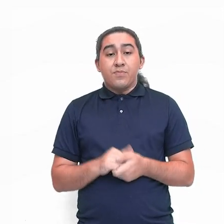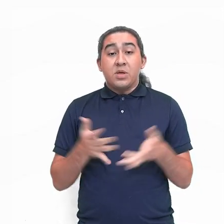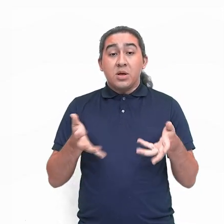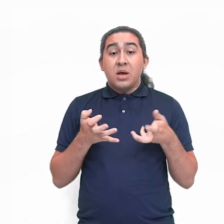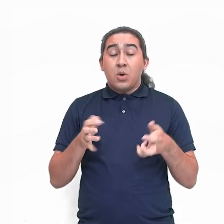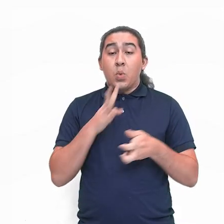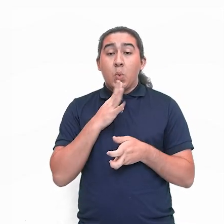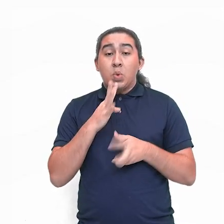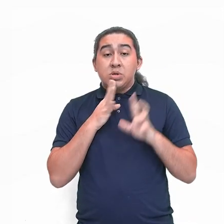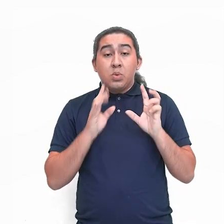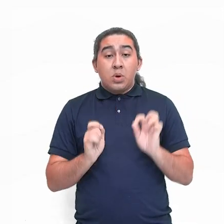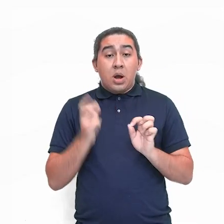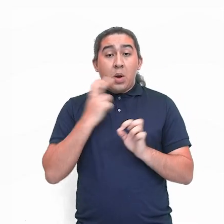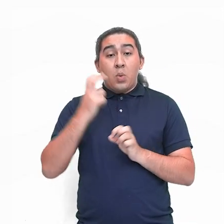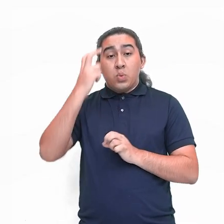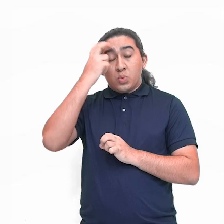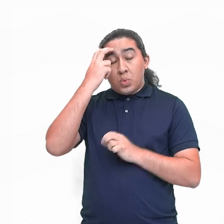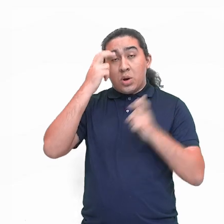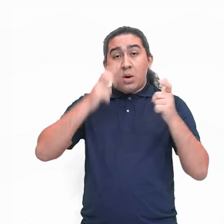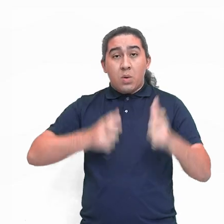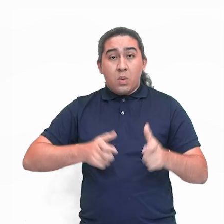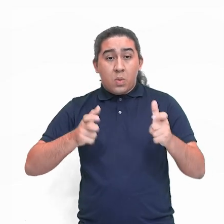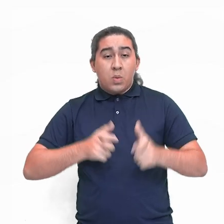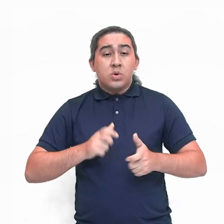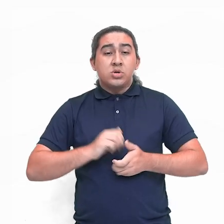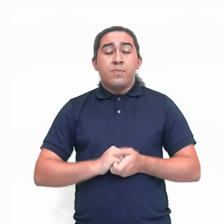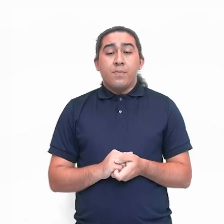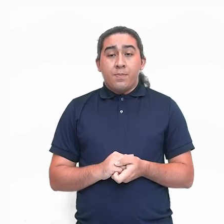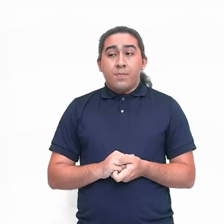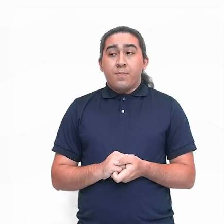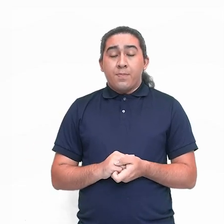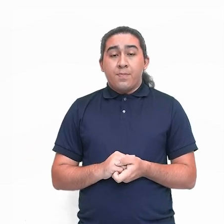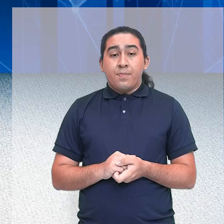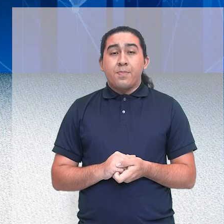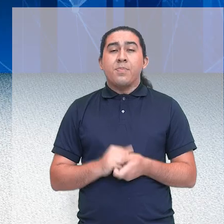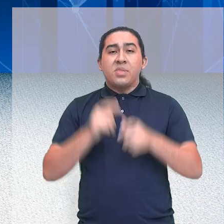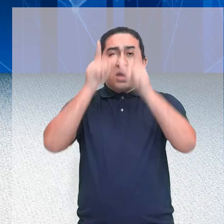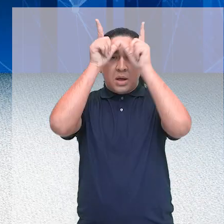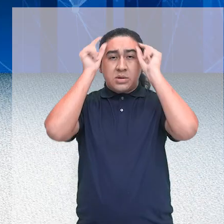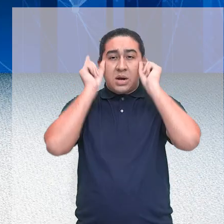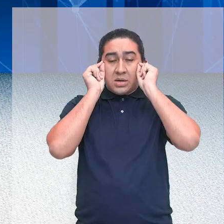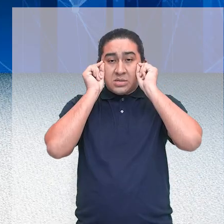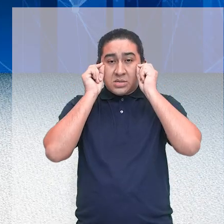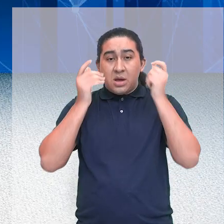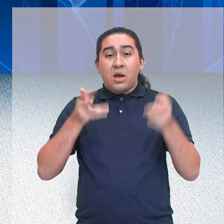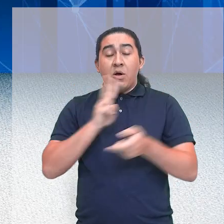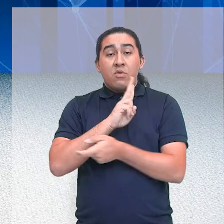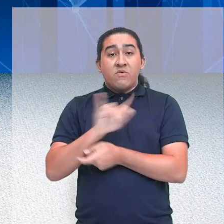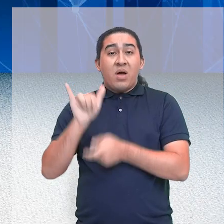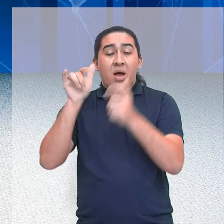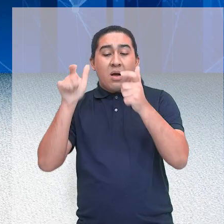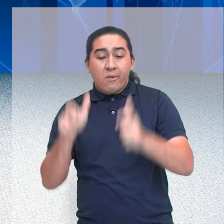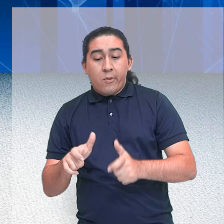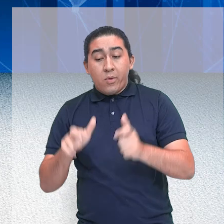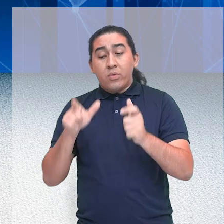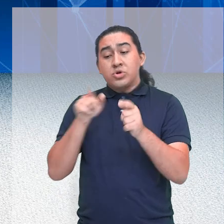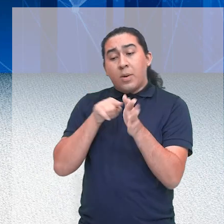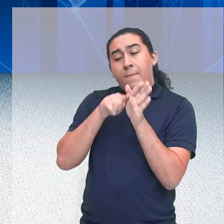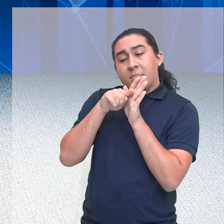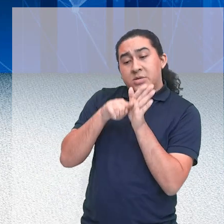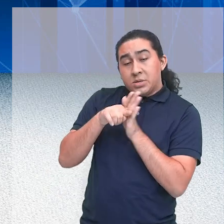quero conhecer a cultura ali da Grécia, né? Eu vou lá, faço a minha